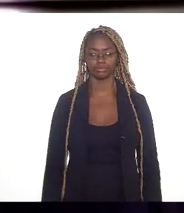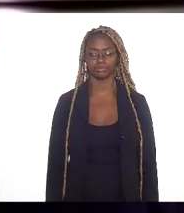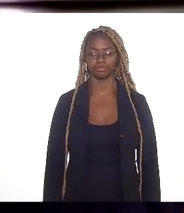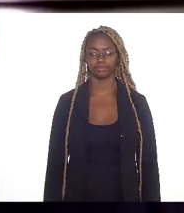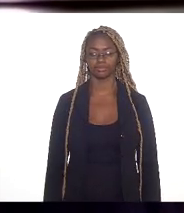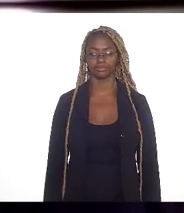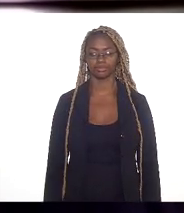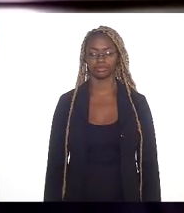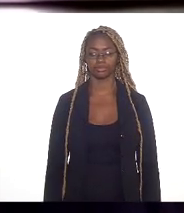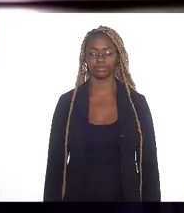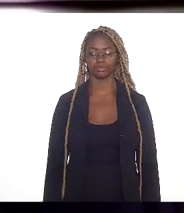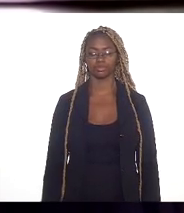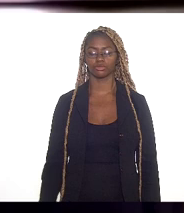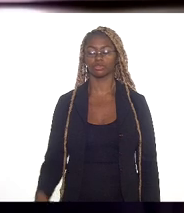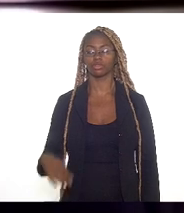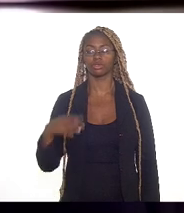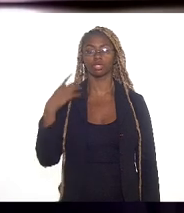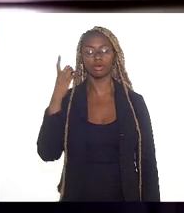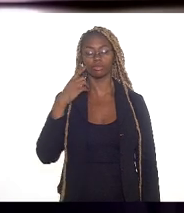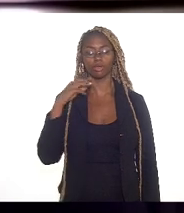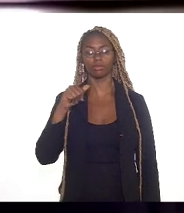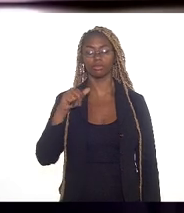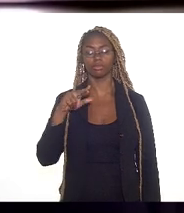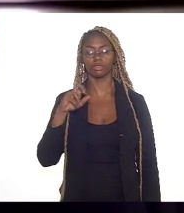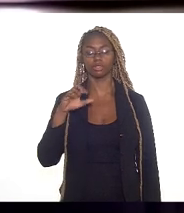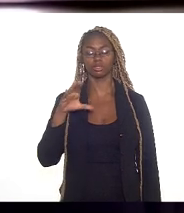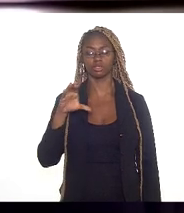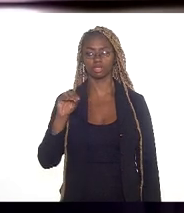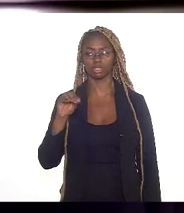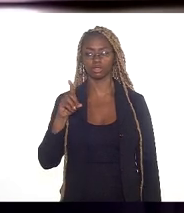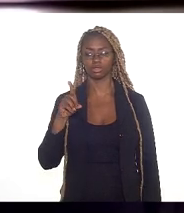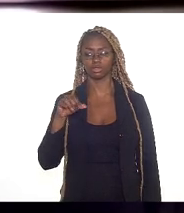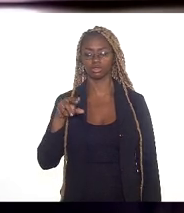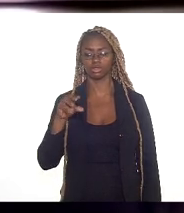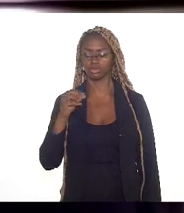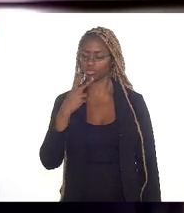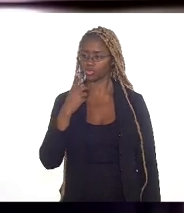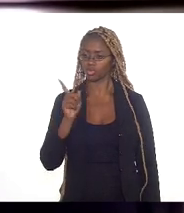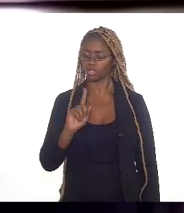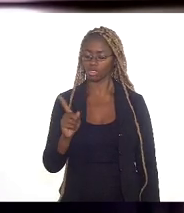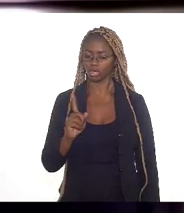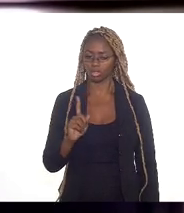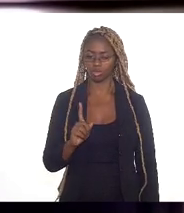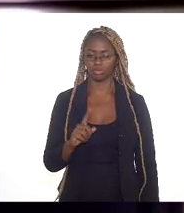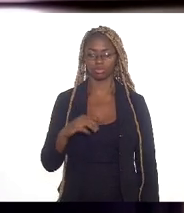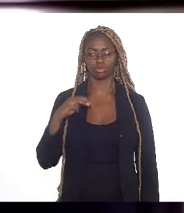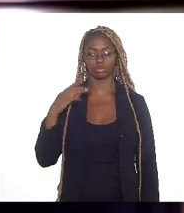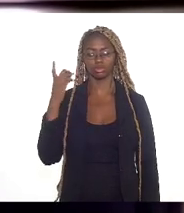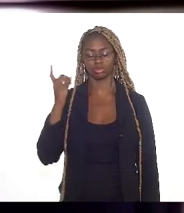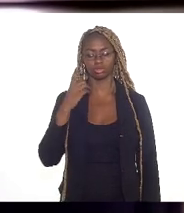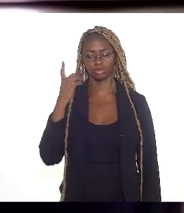Deputado Marcelo Dino. Votou não no grupo. Deputado Márcio Canella.